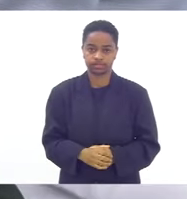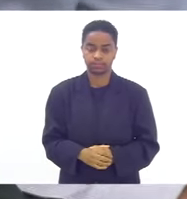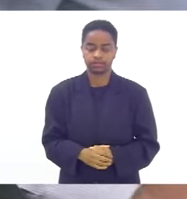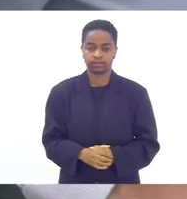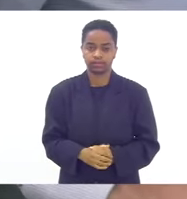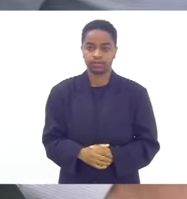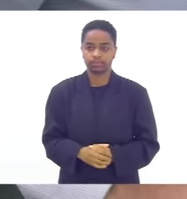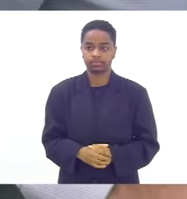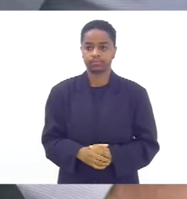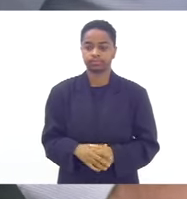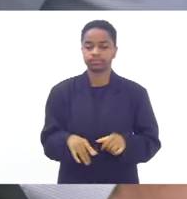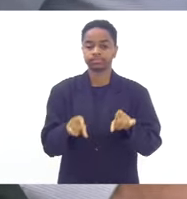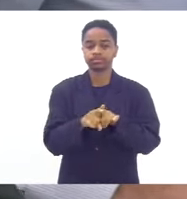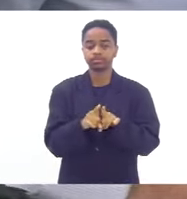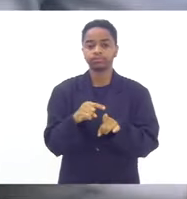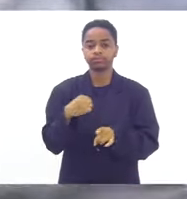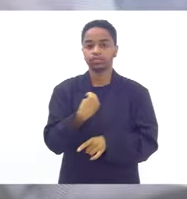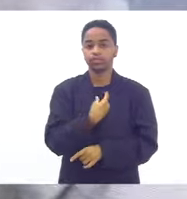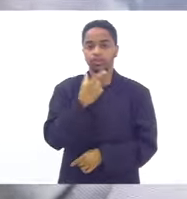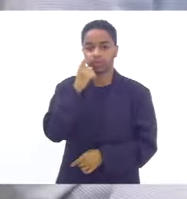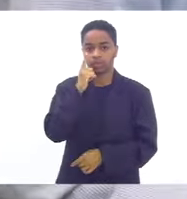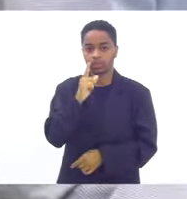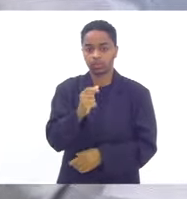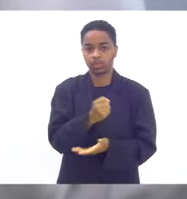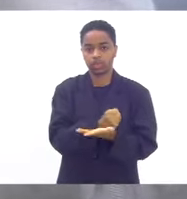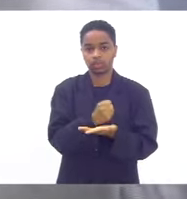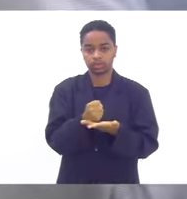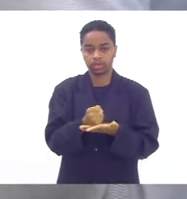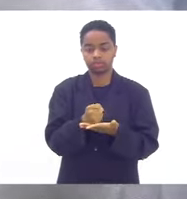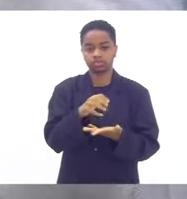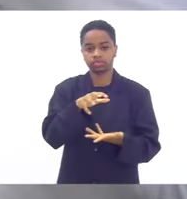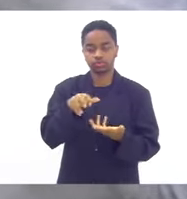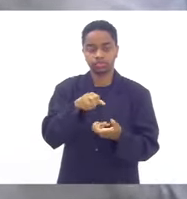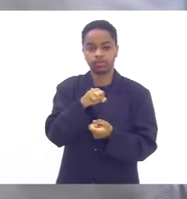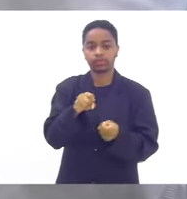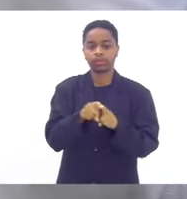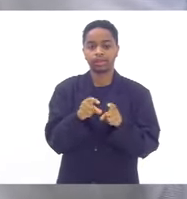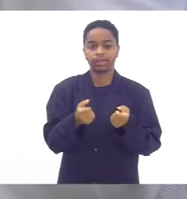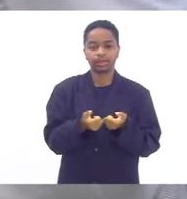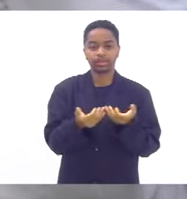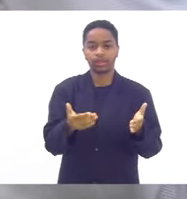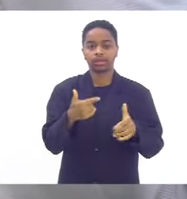e aí a gente possa ter uma concessão sustentável com serviços melhores sendo prestados à população.